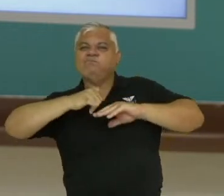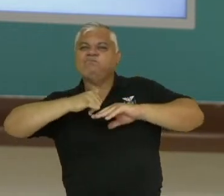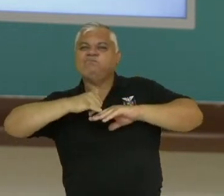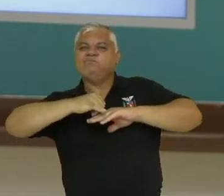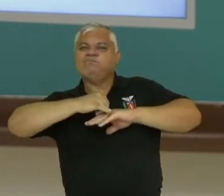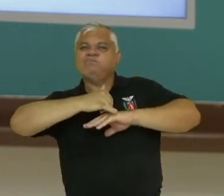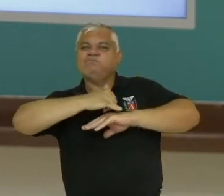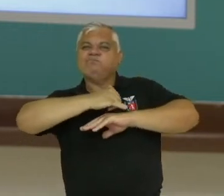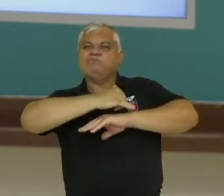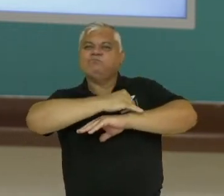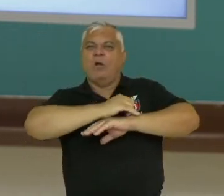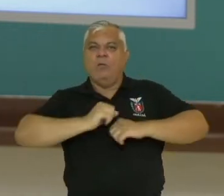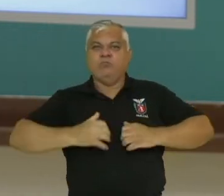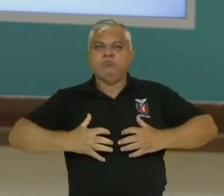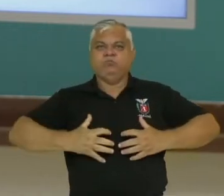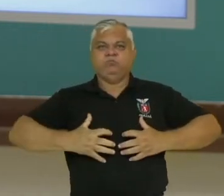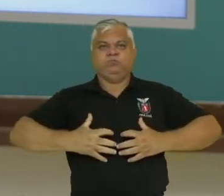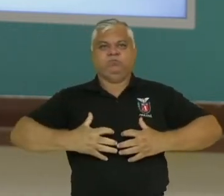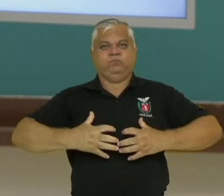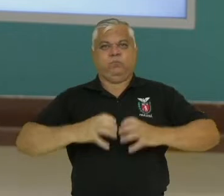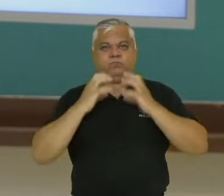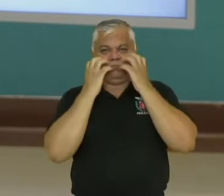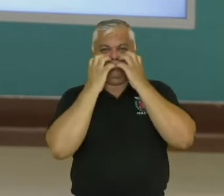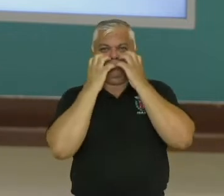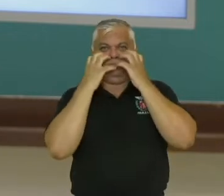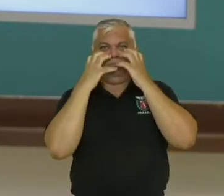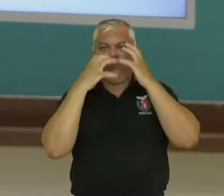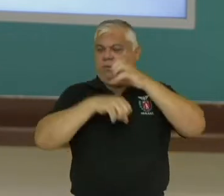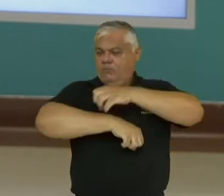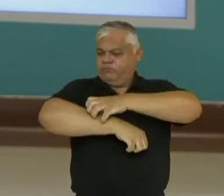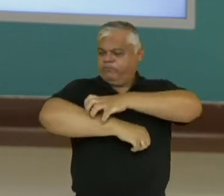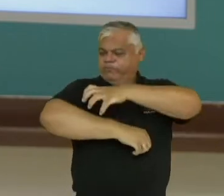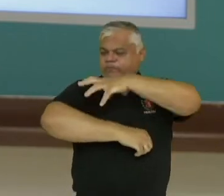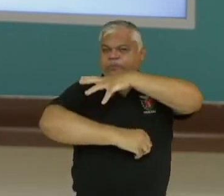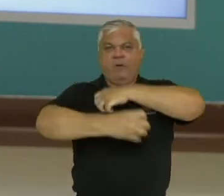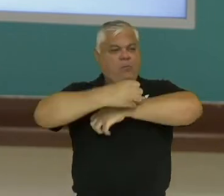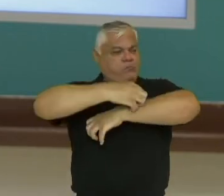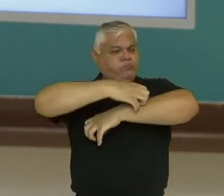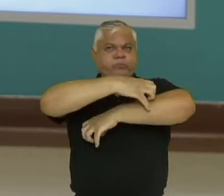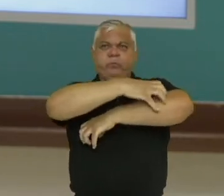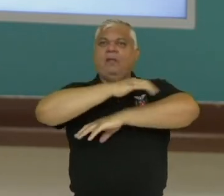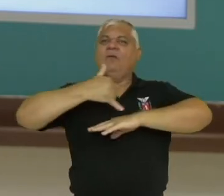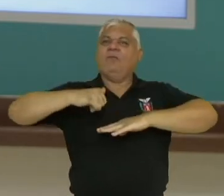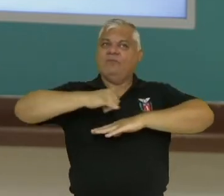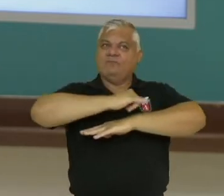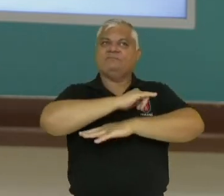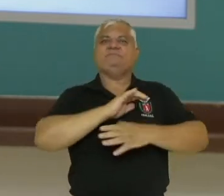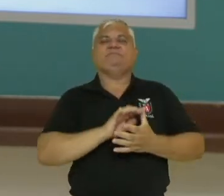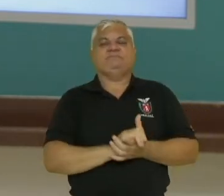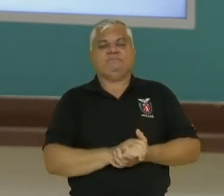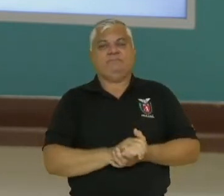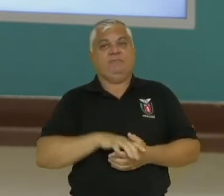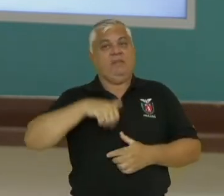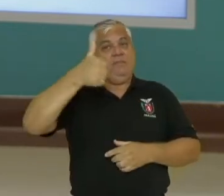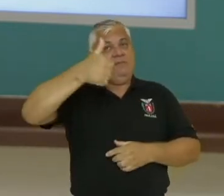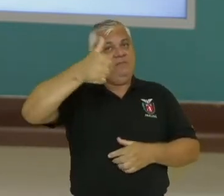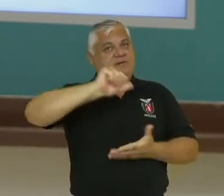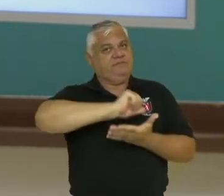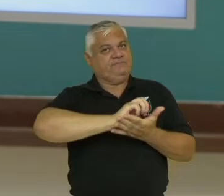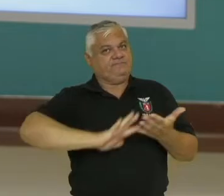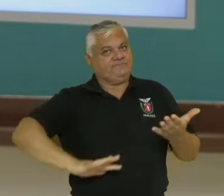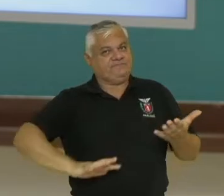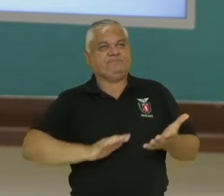volume maior e vai dando esse aspecto na pessoa. E nós vamos para a nossa